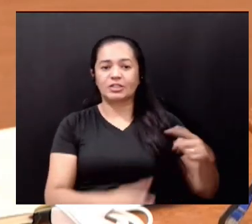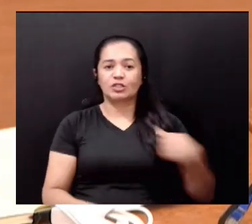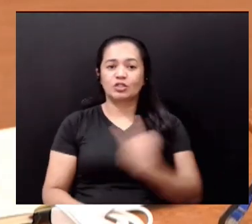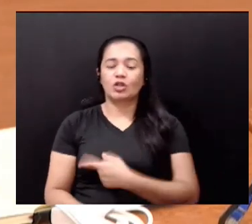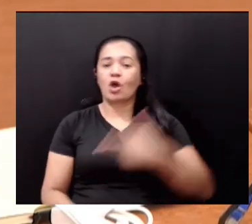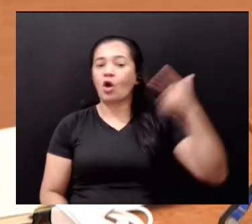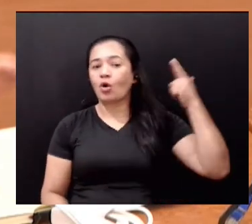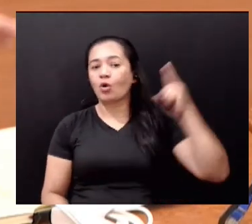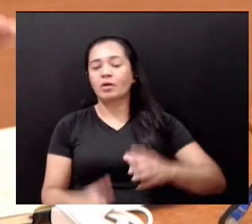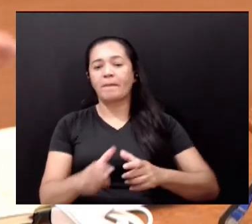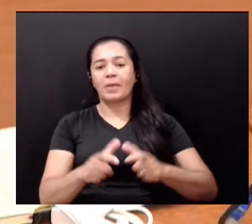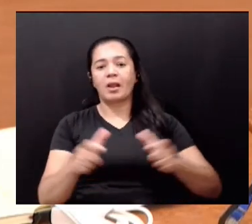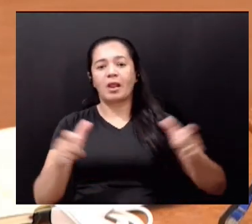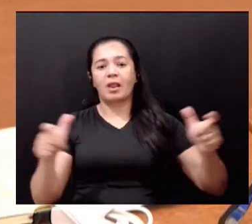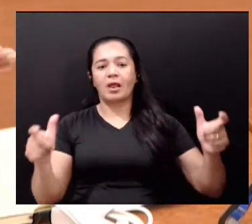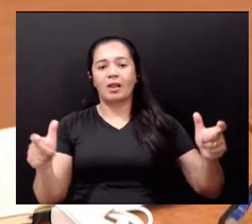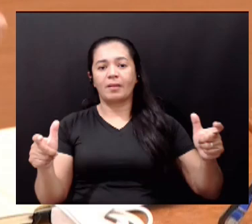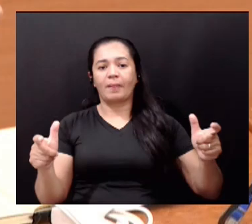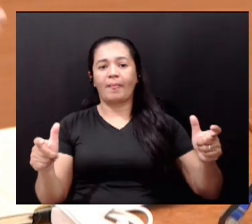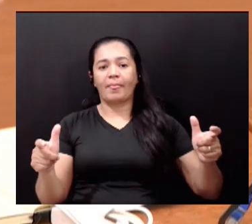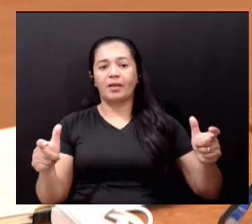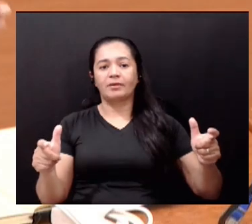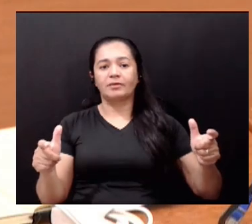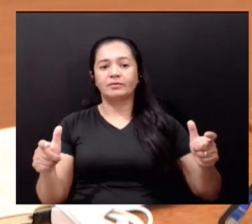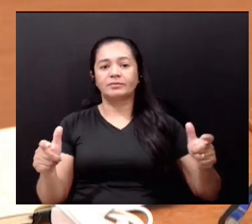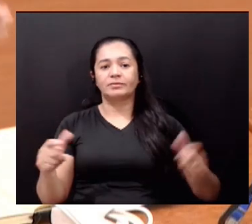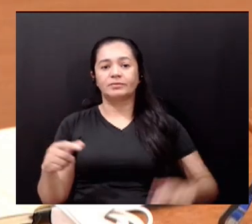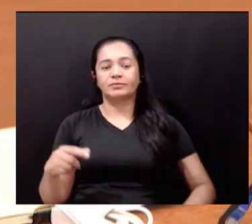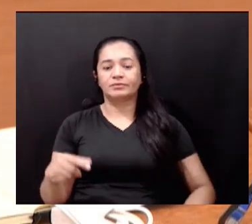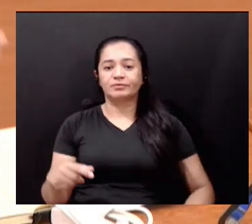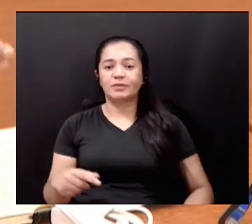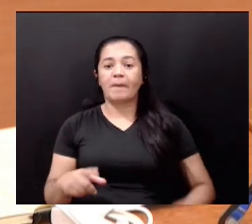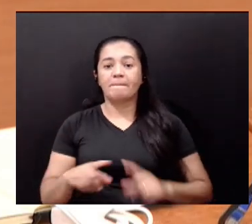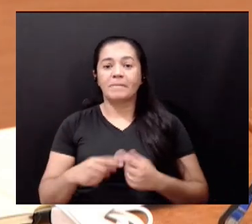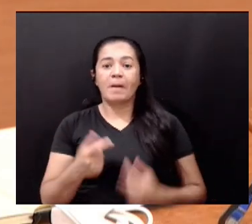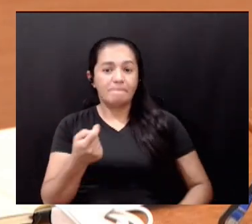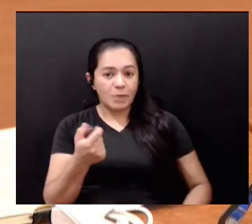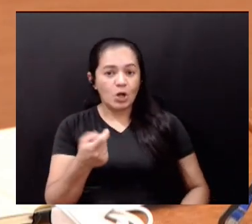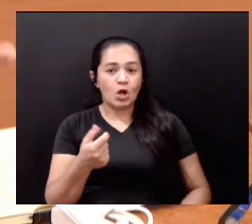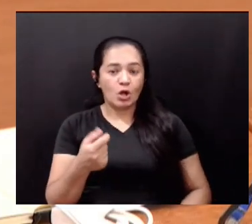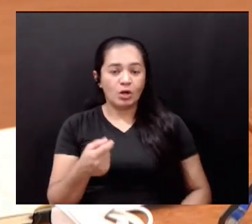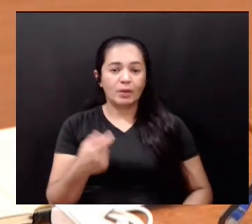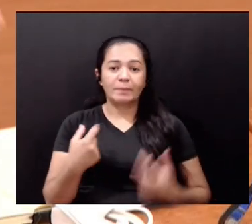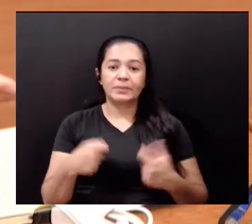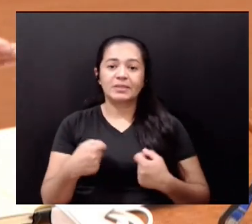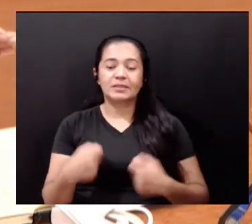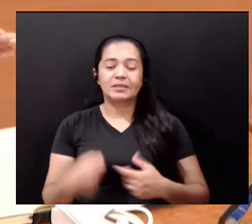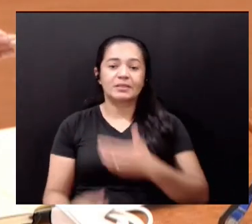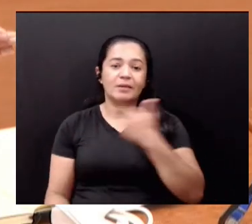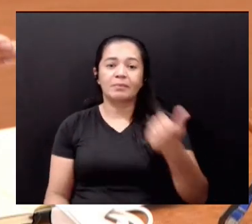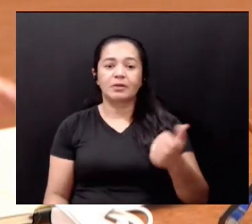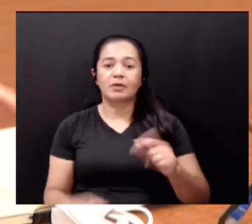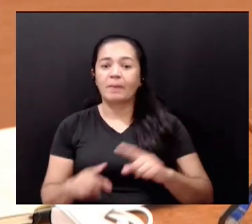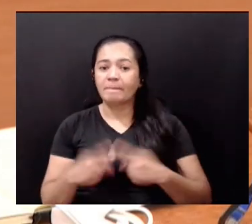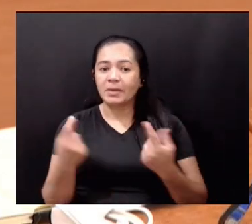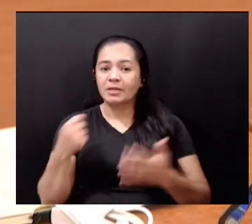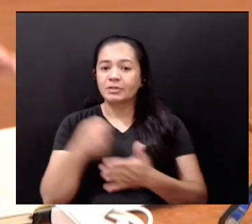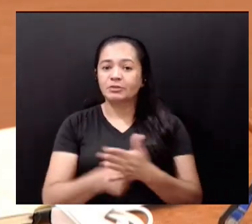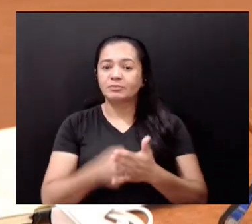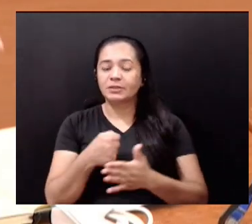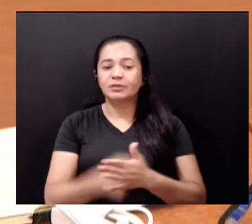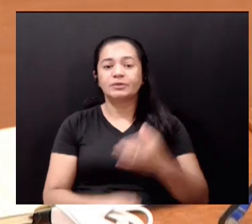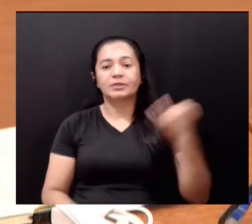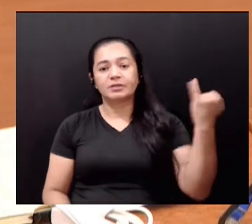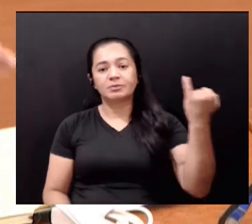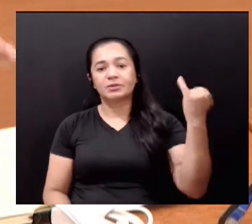ainda, sob nosso ponto de vista, insuficiente, precisaria ser melhor, mas foi uma luta importante que nós fizemos.